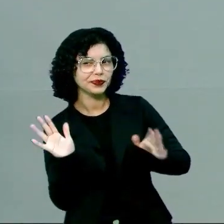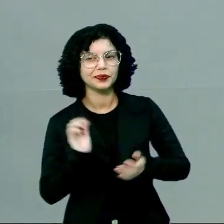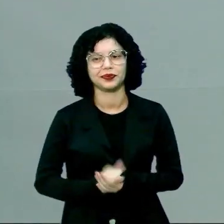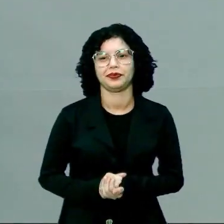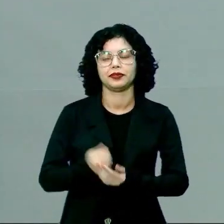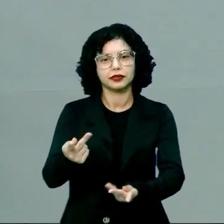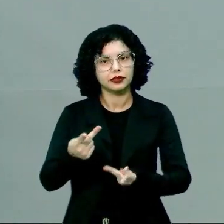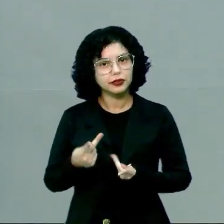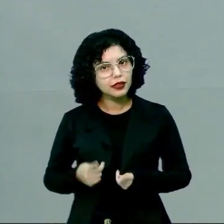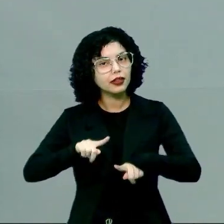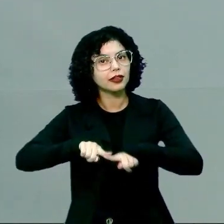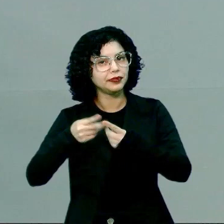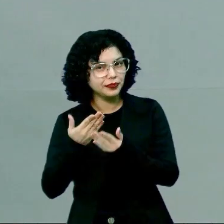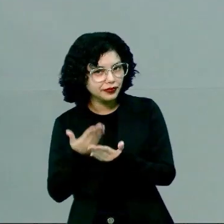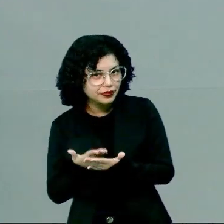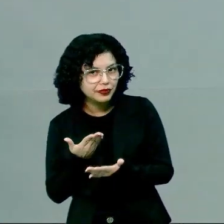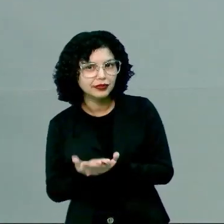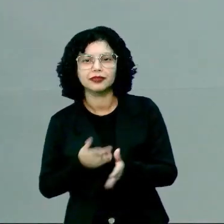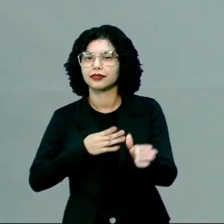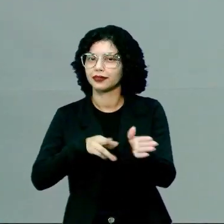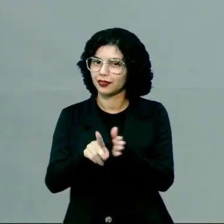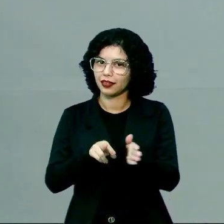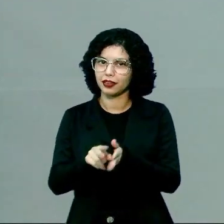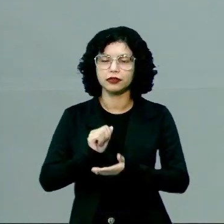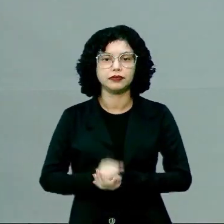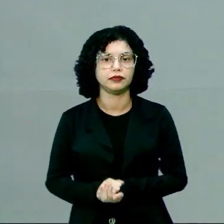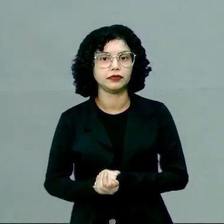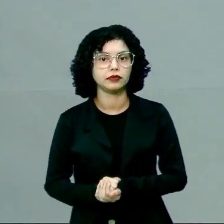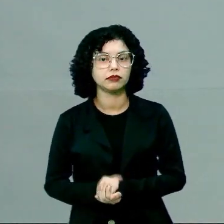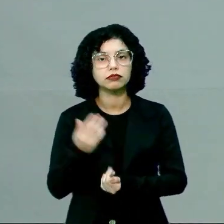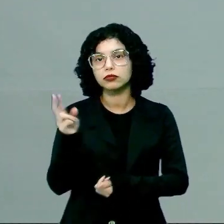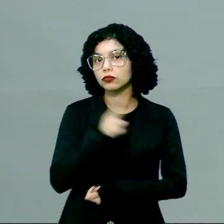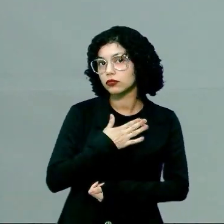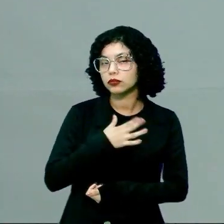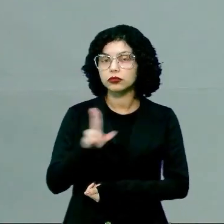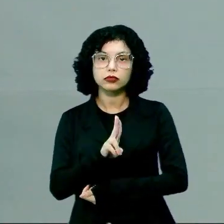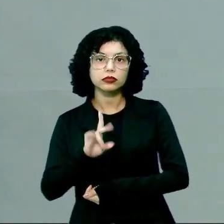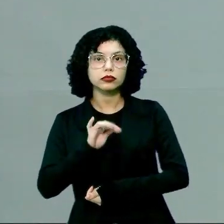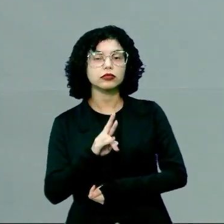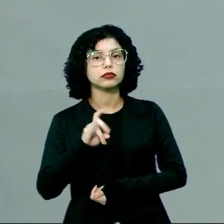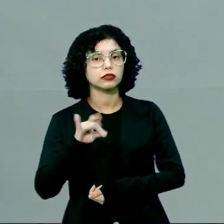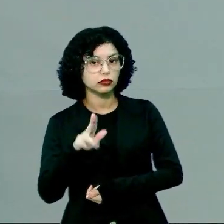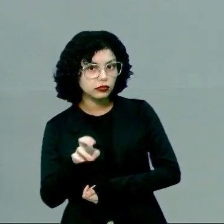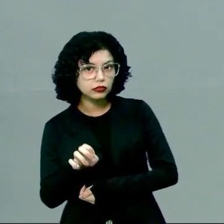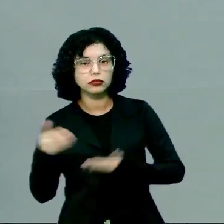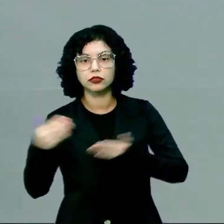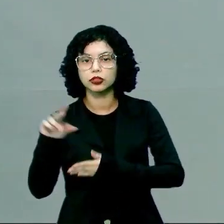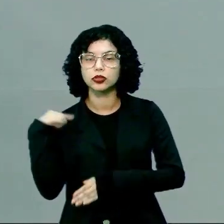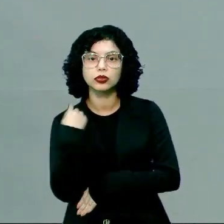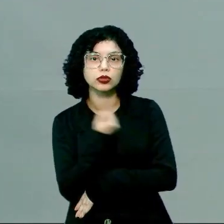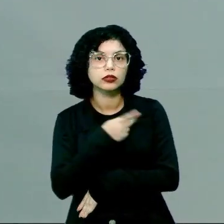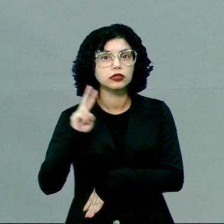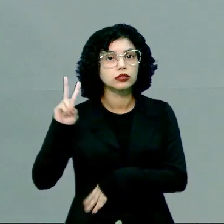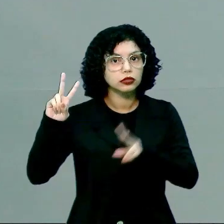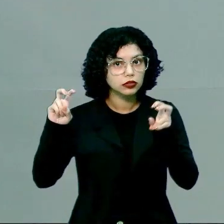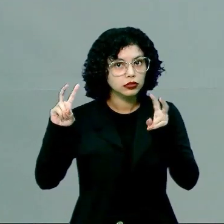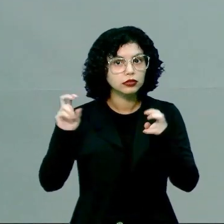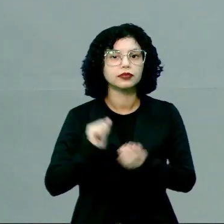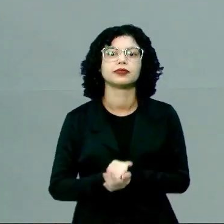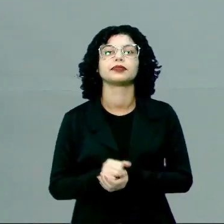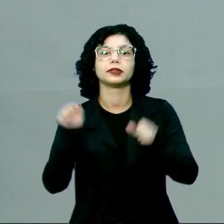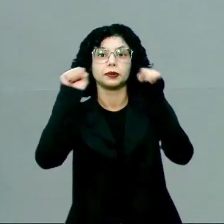pessoal! Sejam muito bem-vindos para mais uma aula de Biologia. Meu nome é Joverlaine e o tema da nossa aula de hoje vai ser